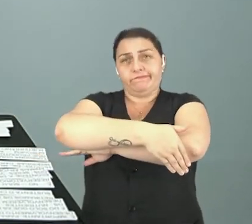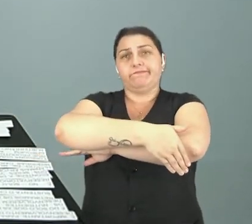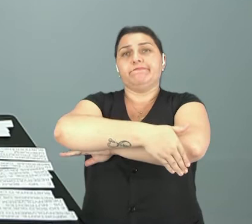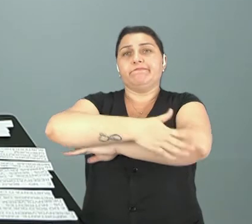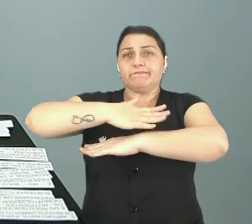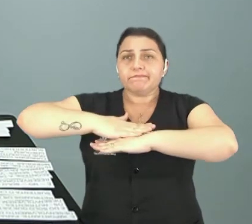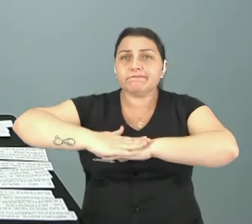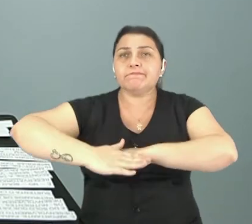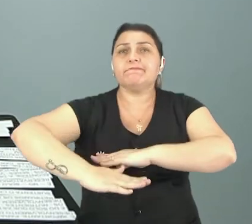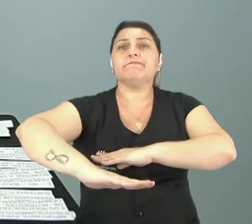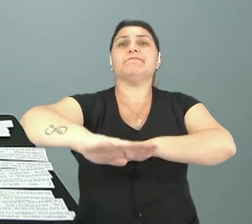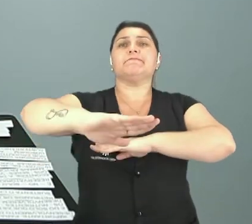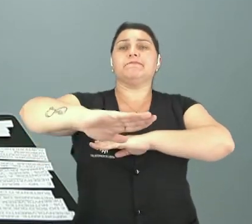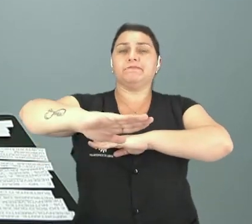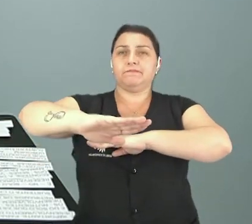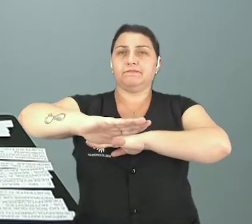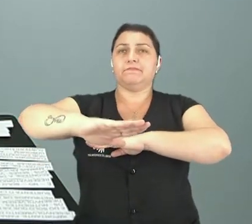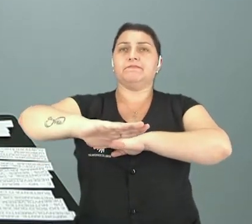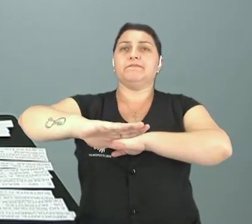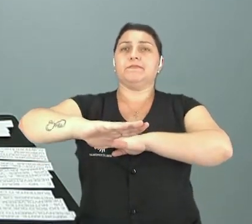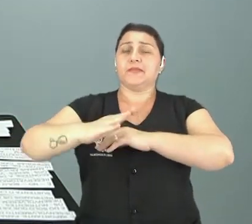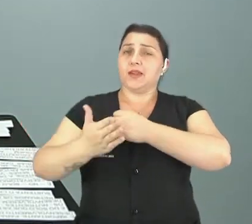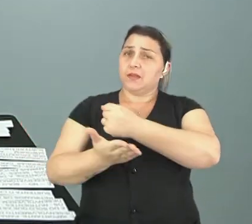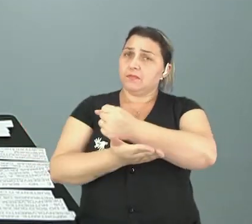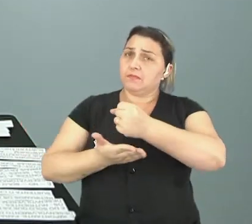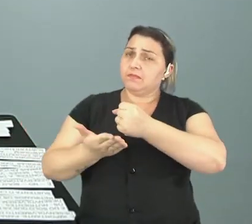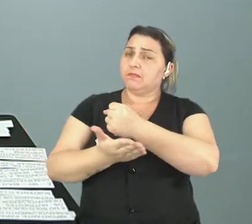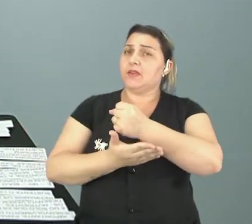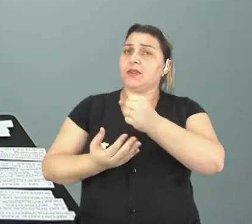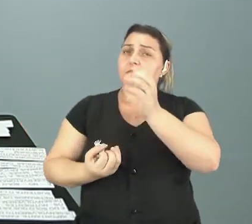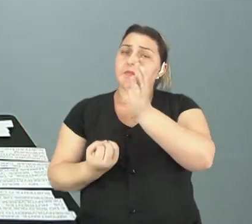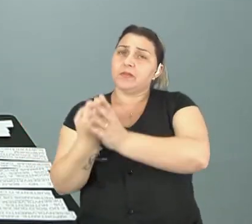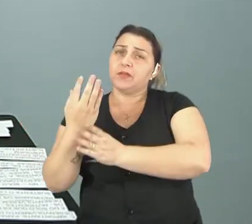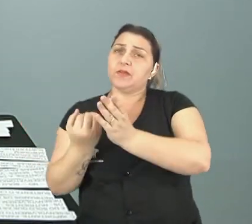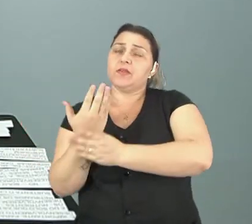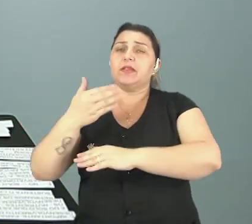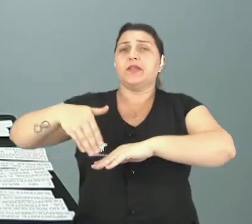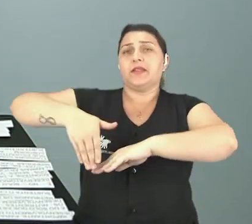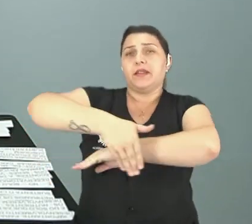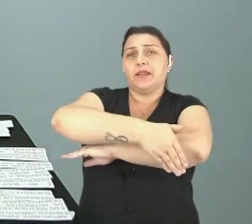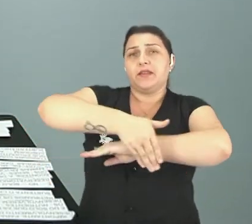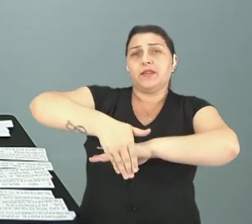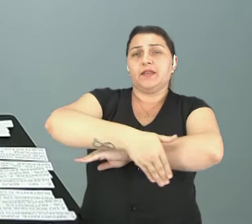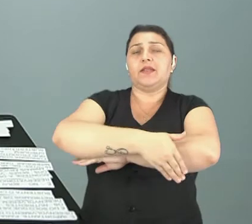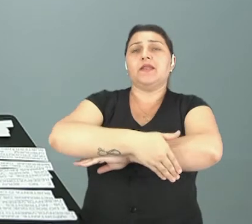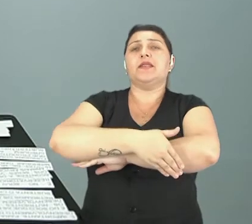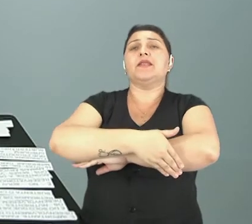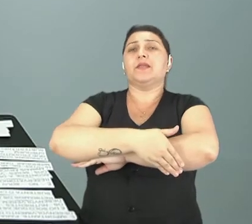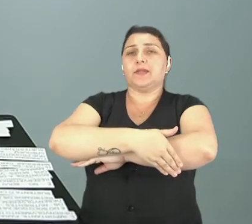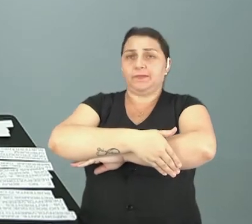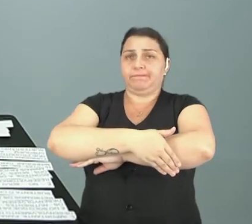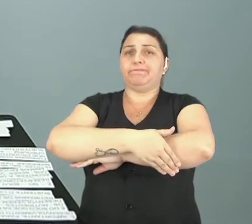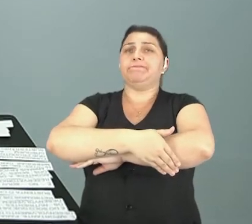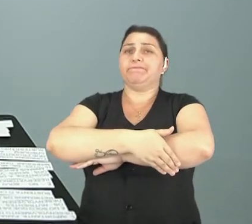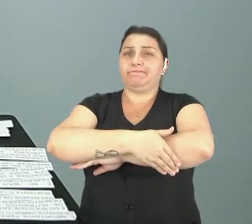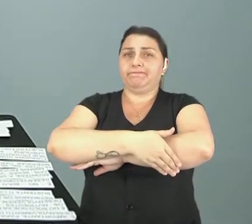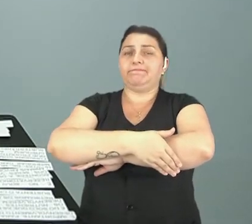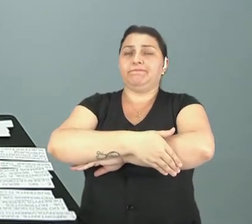solo está lá nas ruas. O solo, ele é a base para produzir as ruas, as